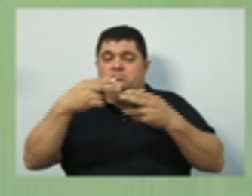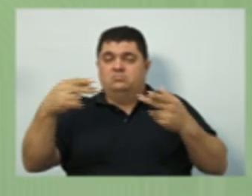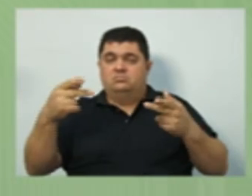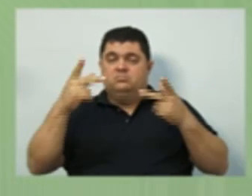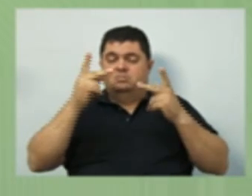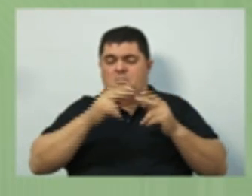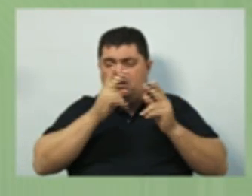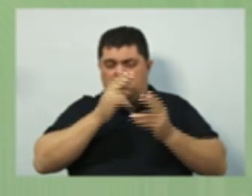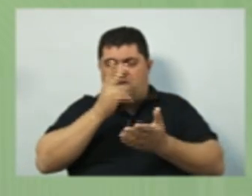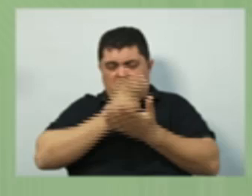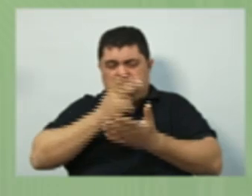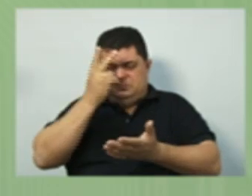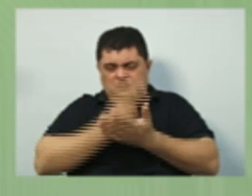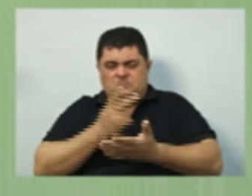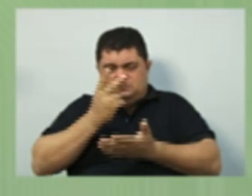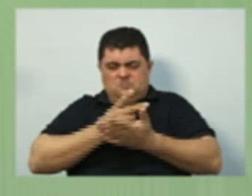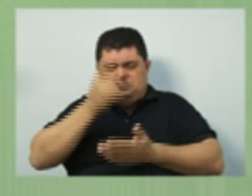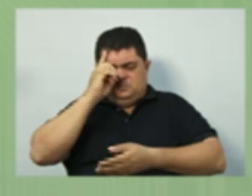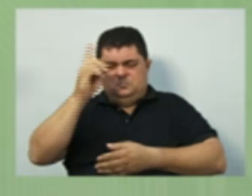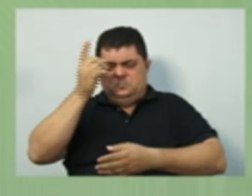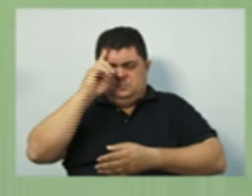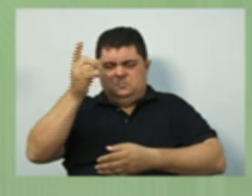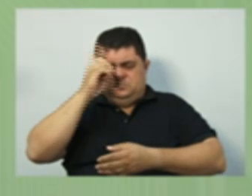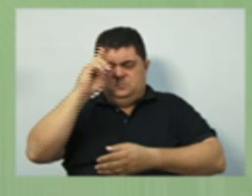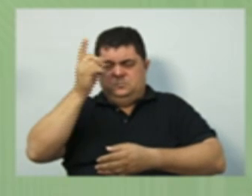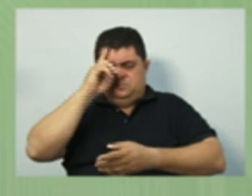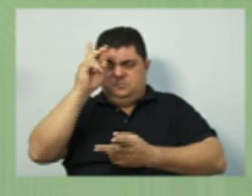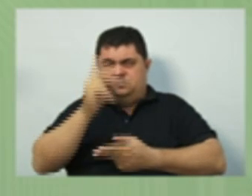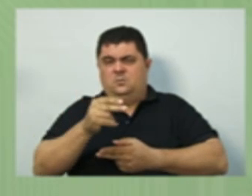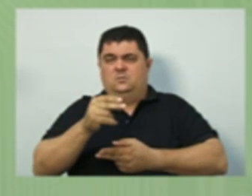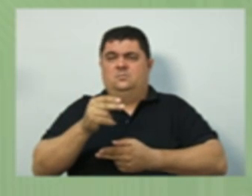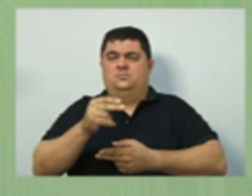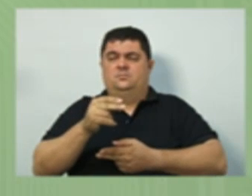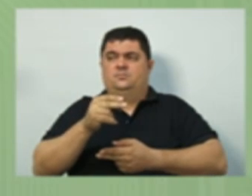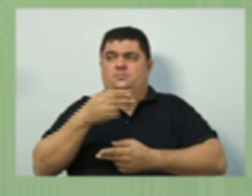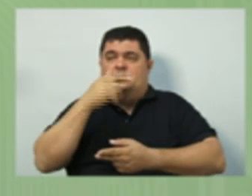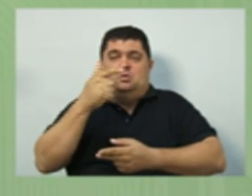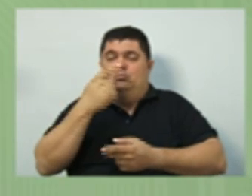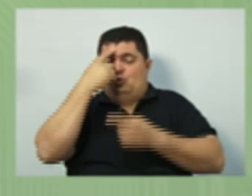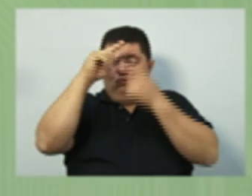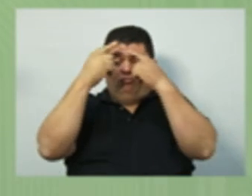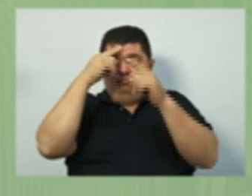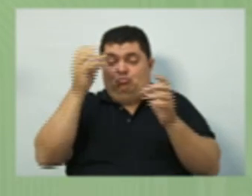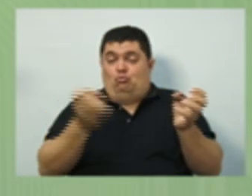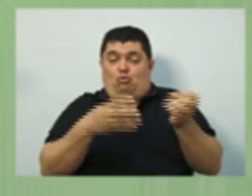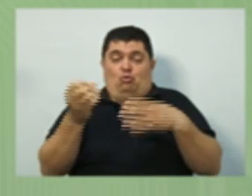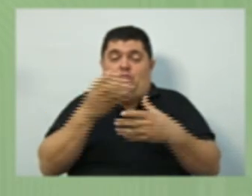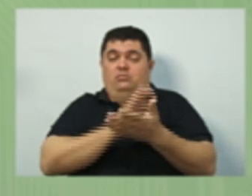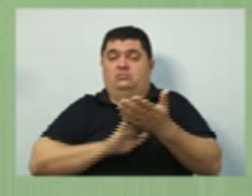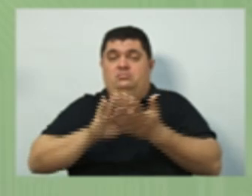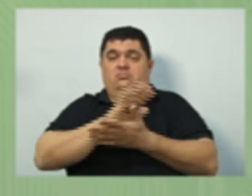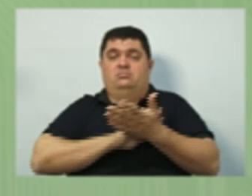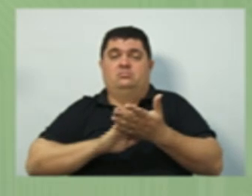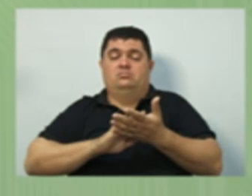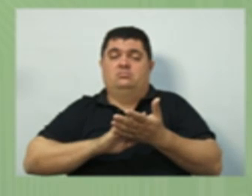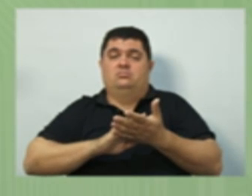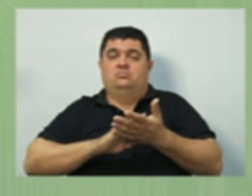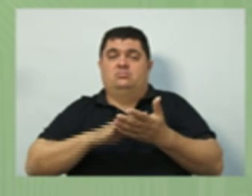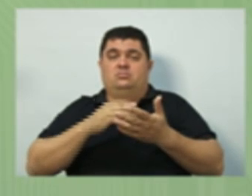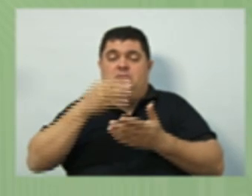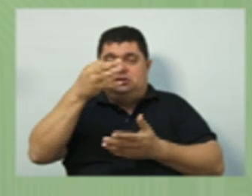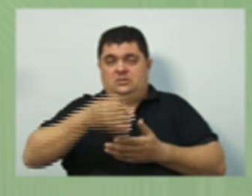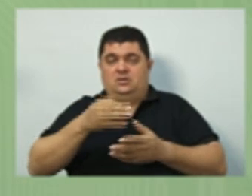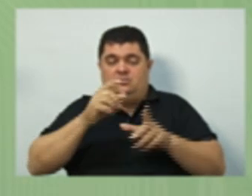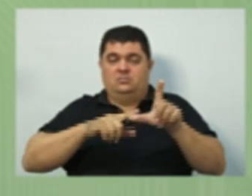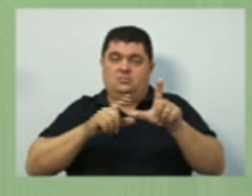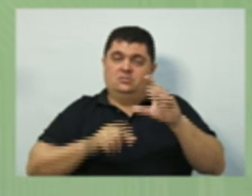fazendo a mesma coisa o tempo todo. Então veja que não está estimulando a criatividade. Então está certo. Quem responder a